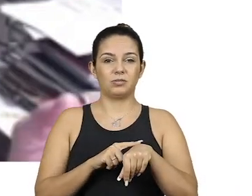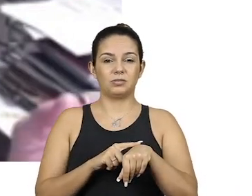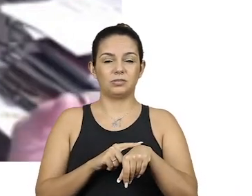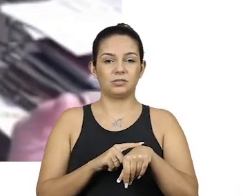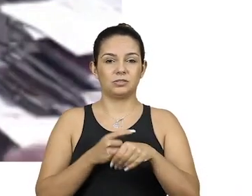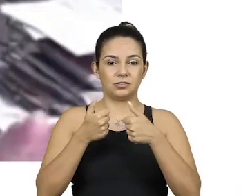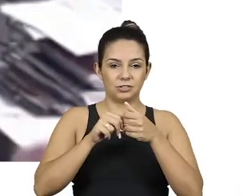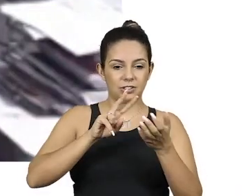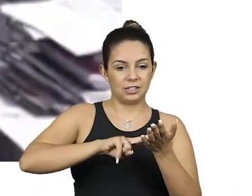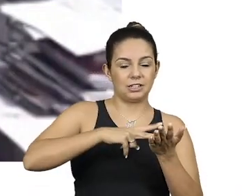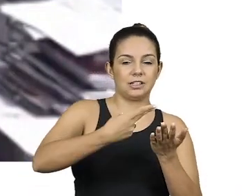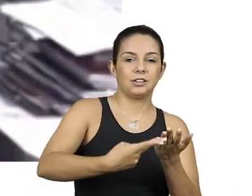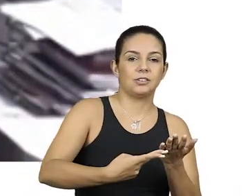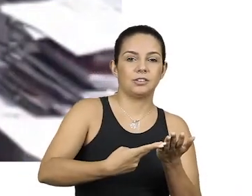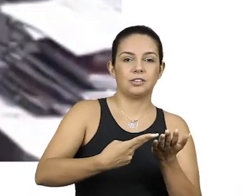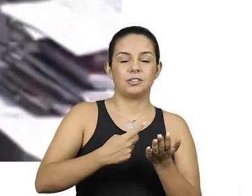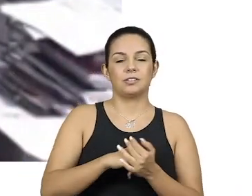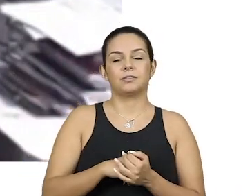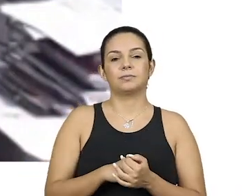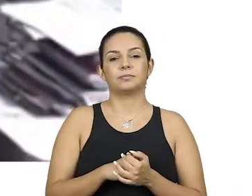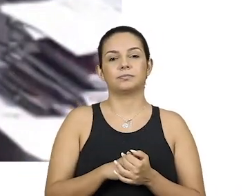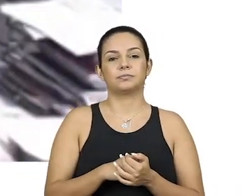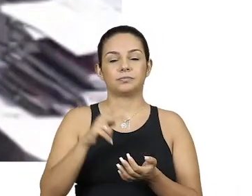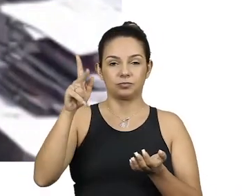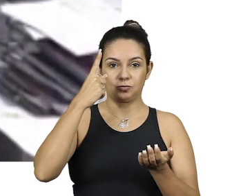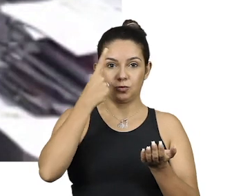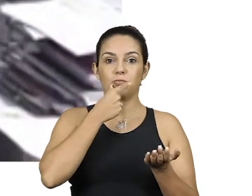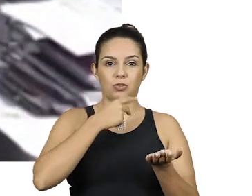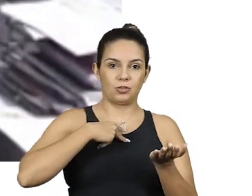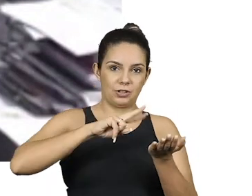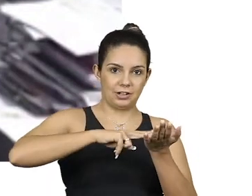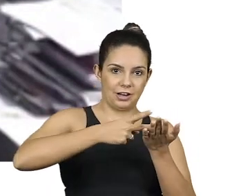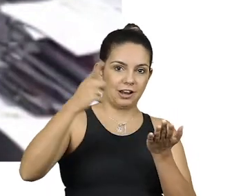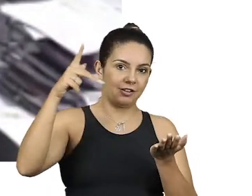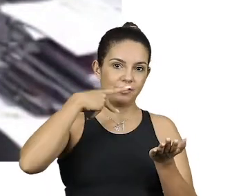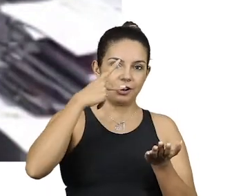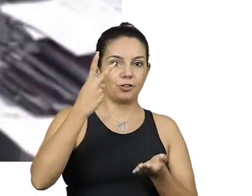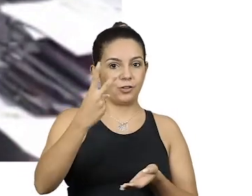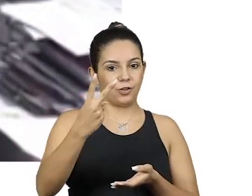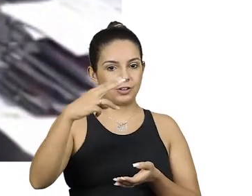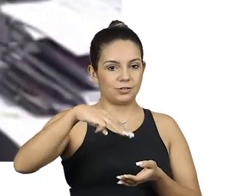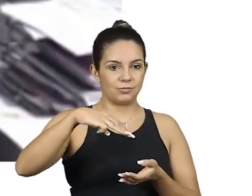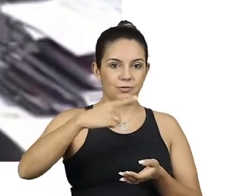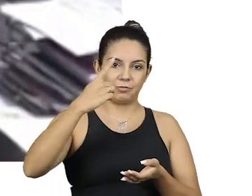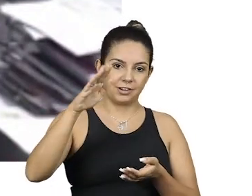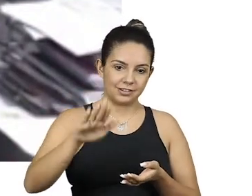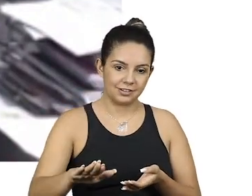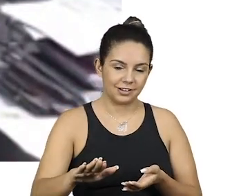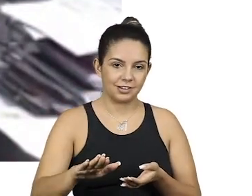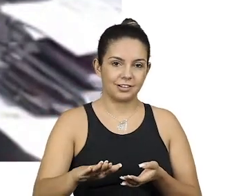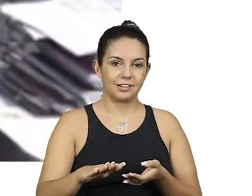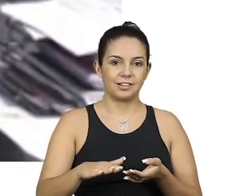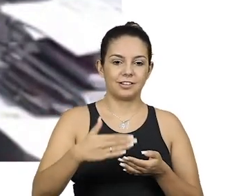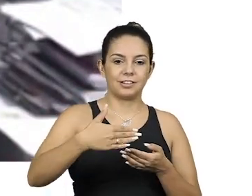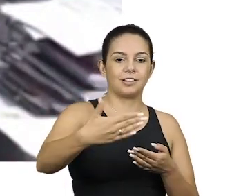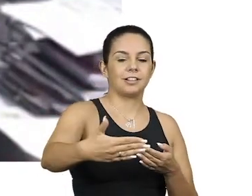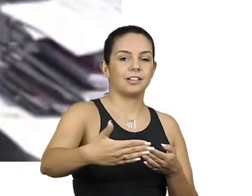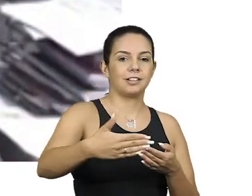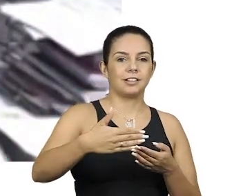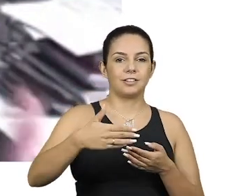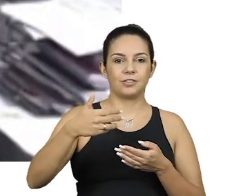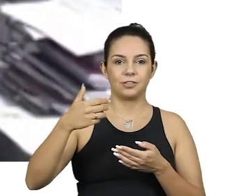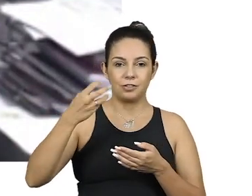estou traduzindo o Orwell, ele fala, dali a 2 minutos, dali a uma tarde, dali a não sei